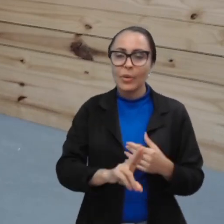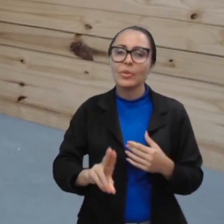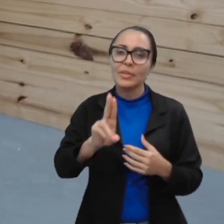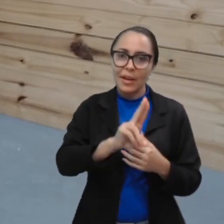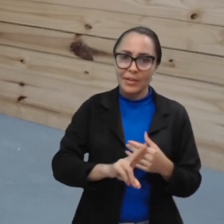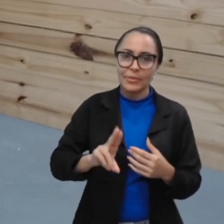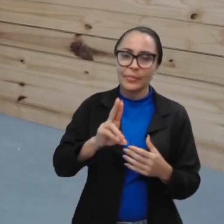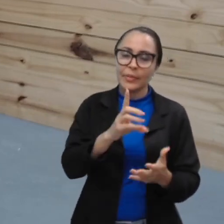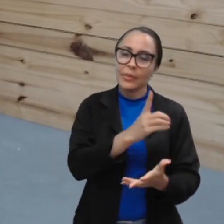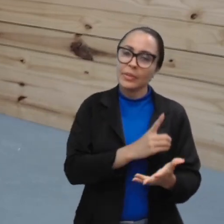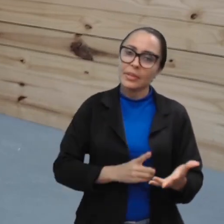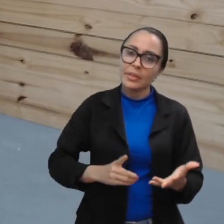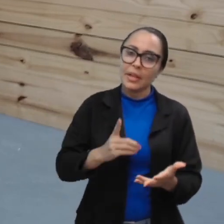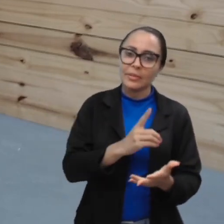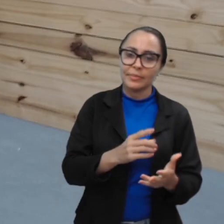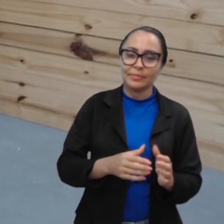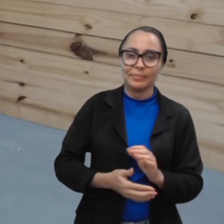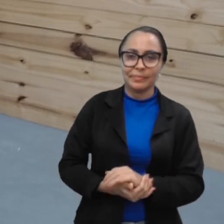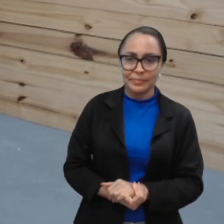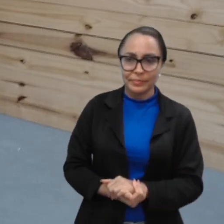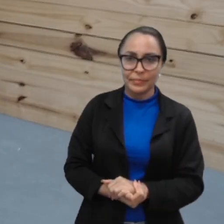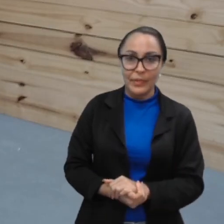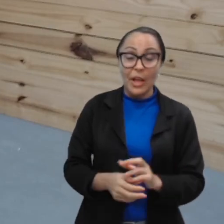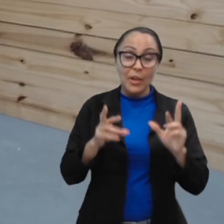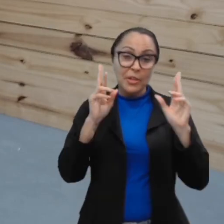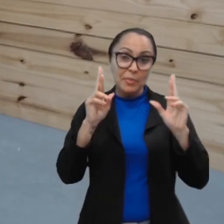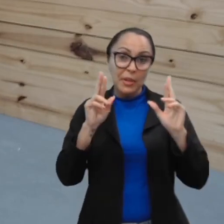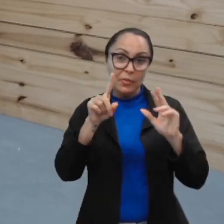no design e vem desde essa época. Eu